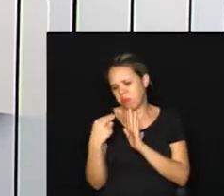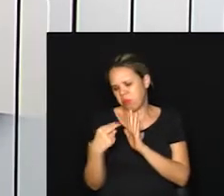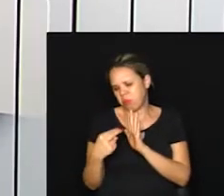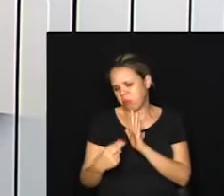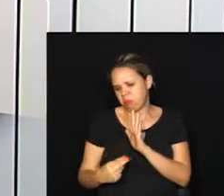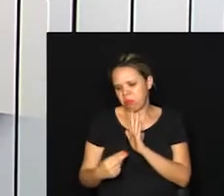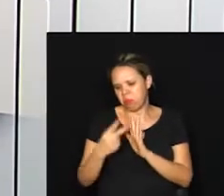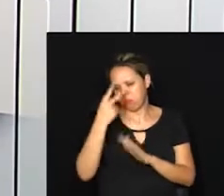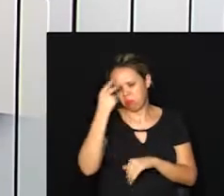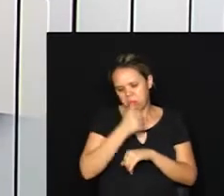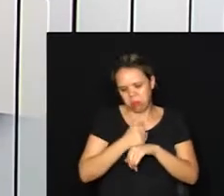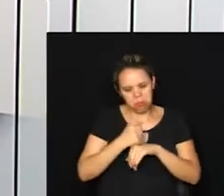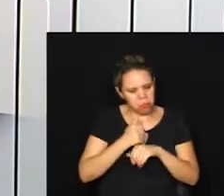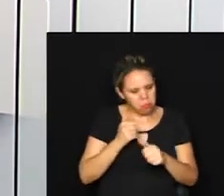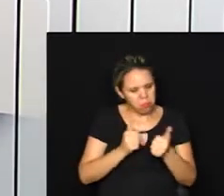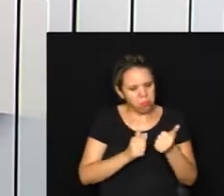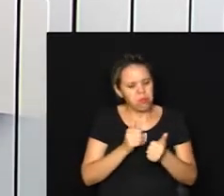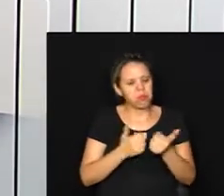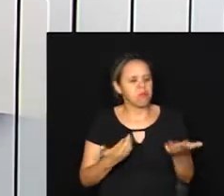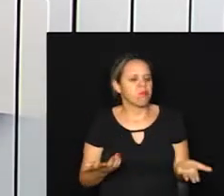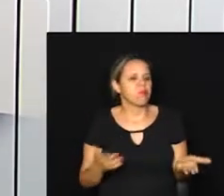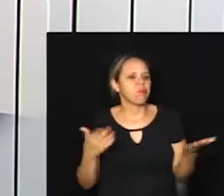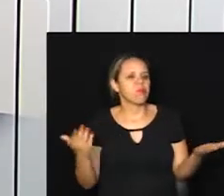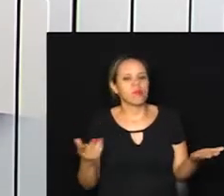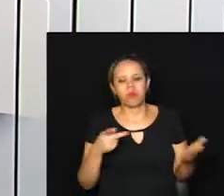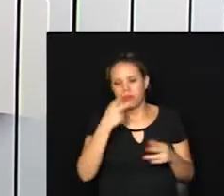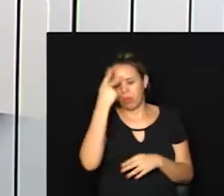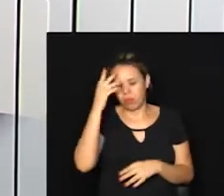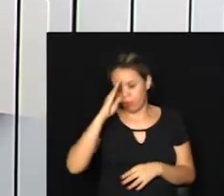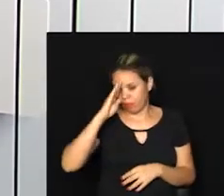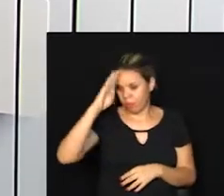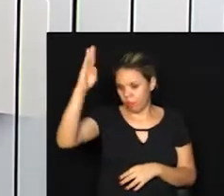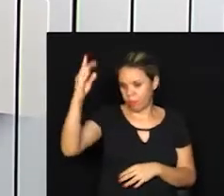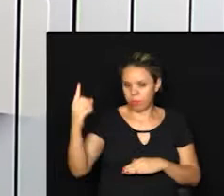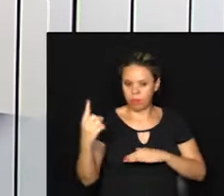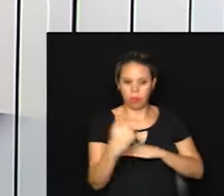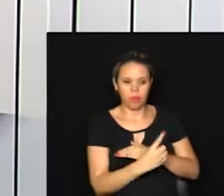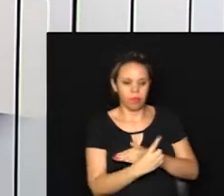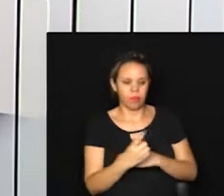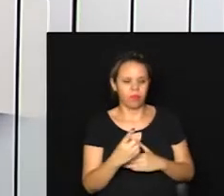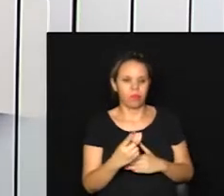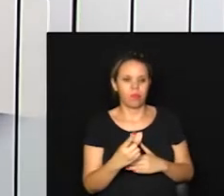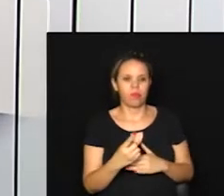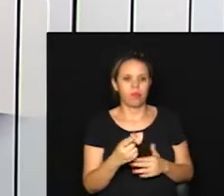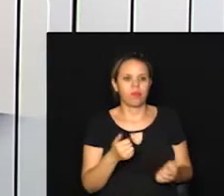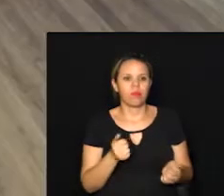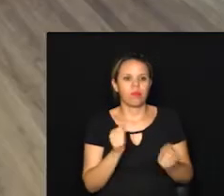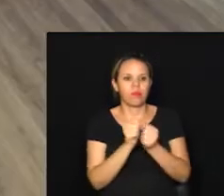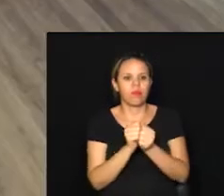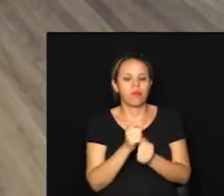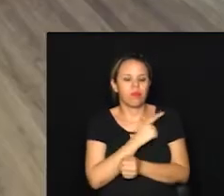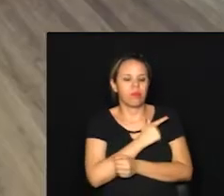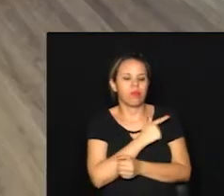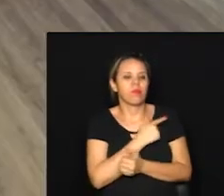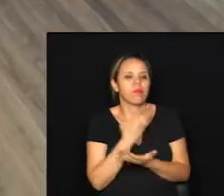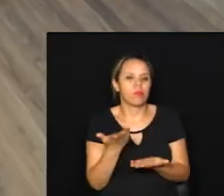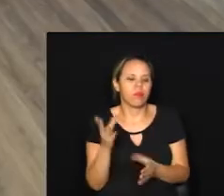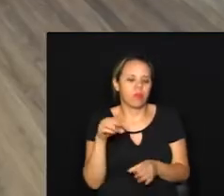Lucas Crispim. E quando que o coadjuvante apareceu no derby pelo lado do Guarani?